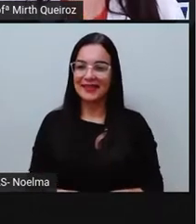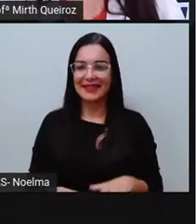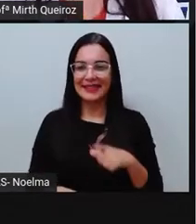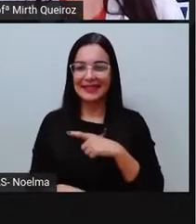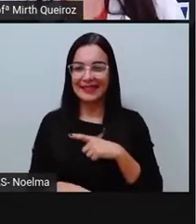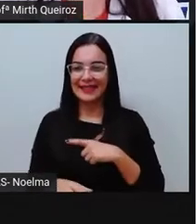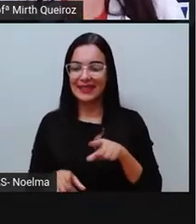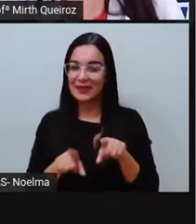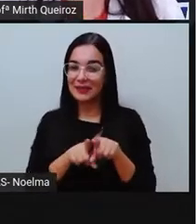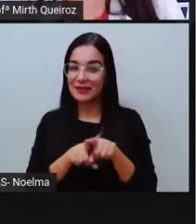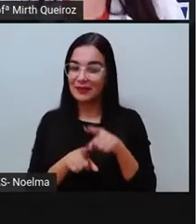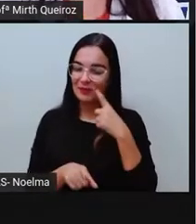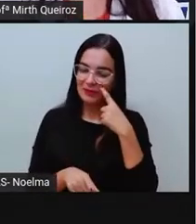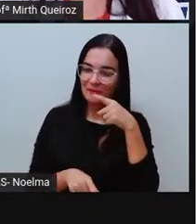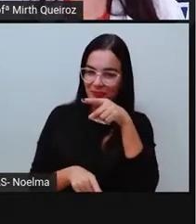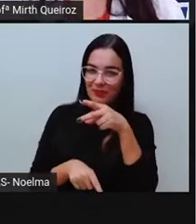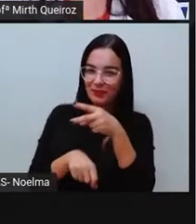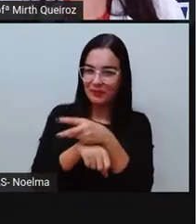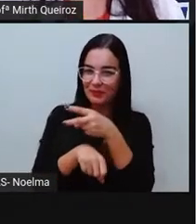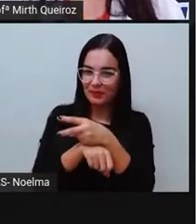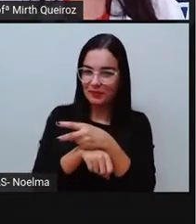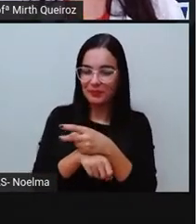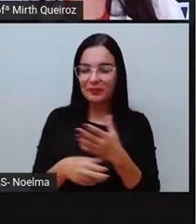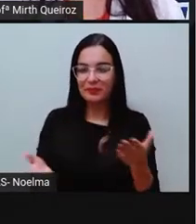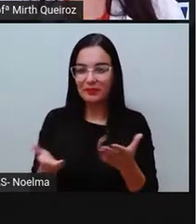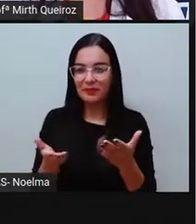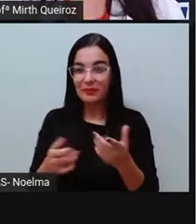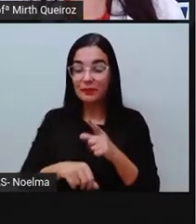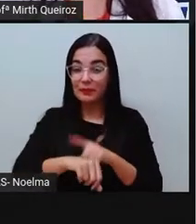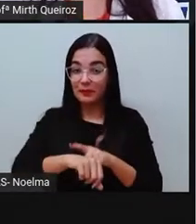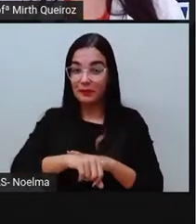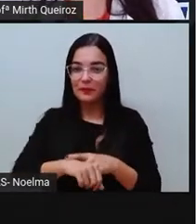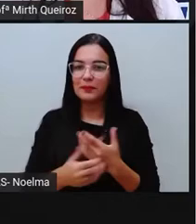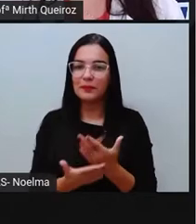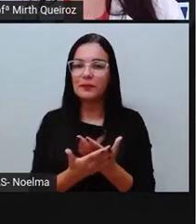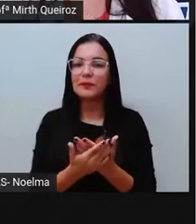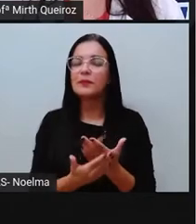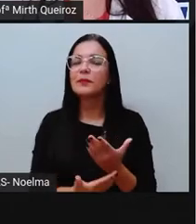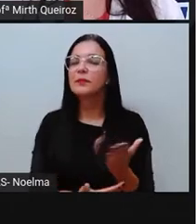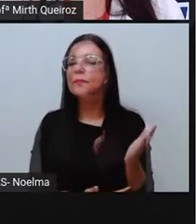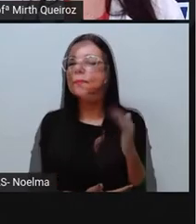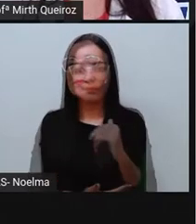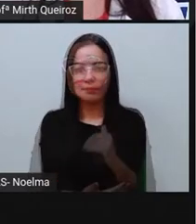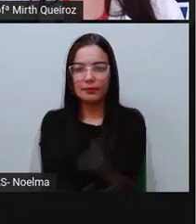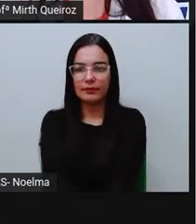aí em nosso momento aqui, nosso segundo momento de aula. Vamos lá?